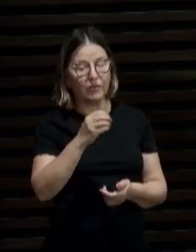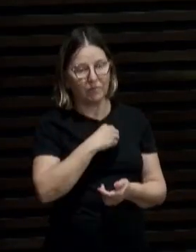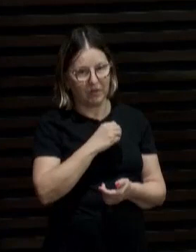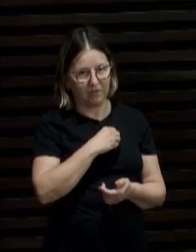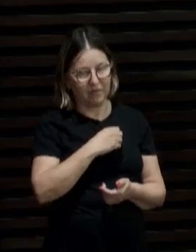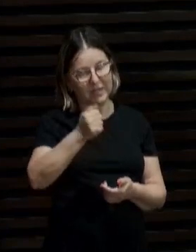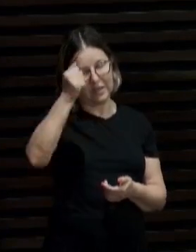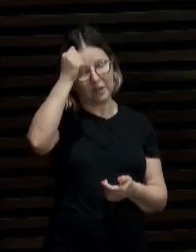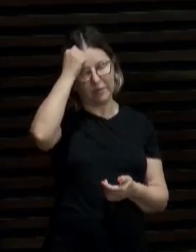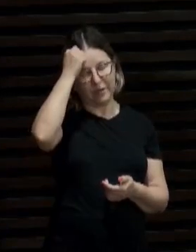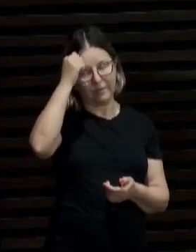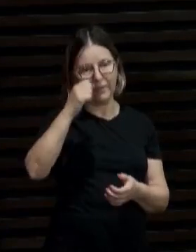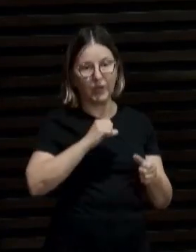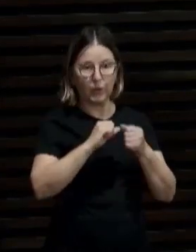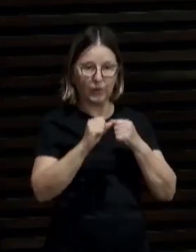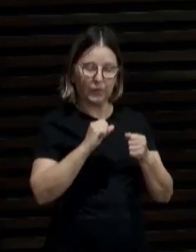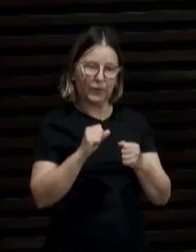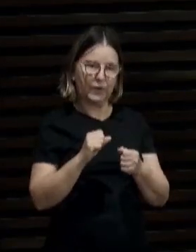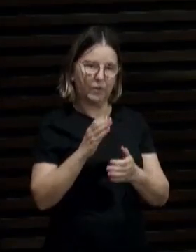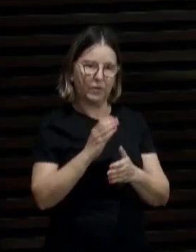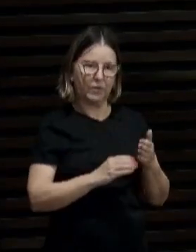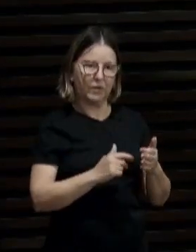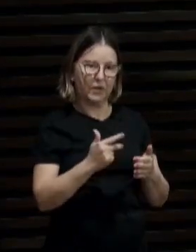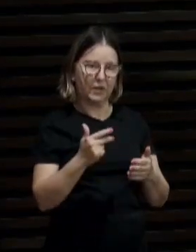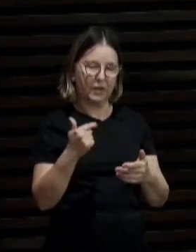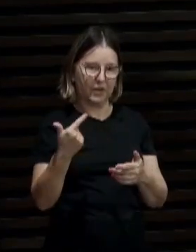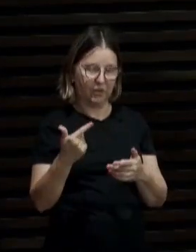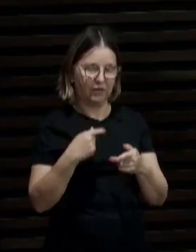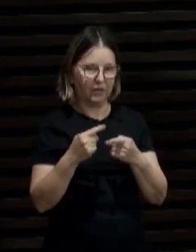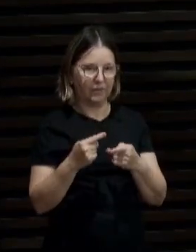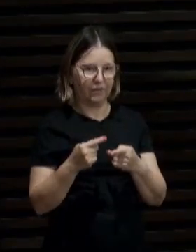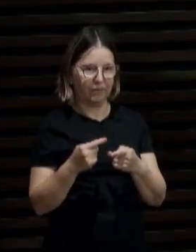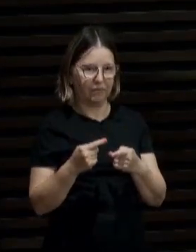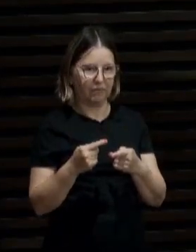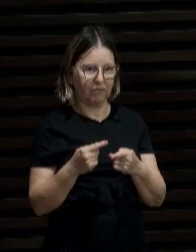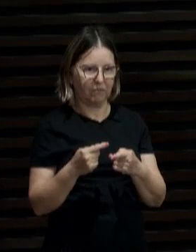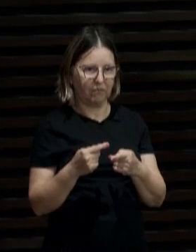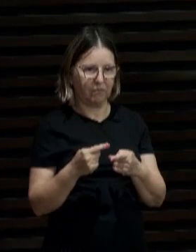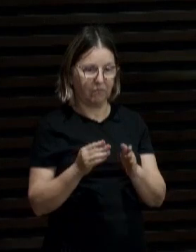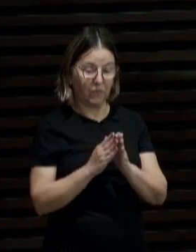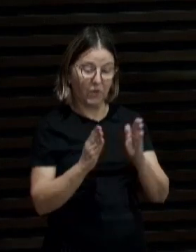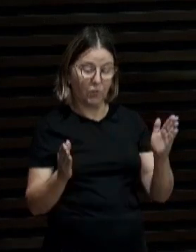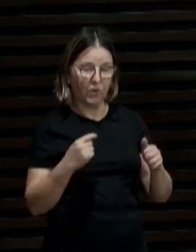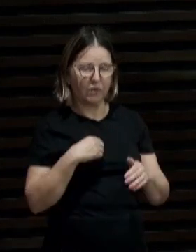3 a 5, ele nos diz o seguinte, não está no boletim, mas eu vou ler. Enquanto eu calei os meus